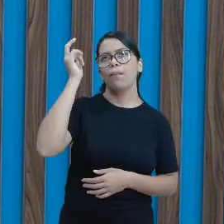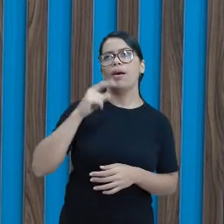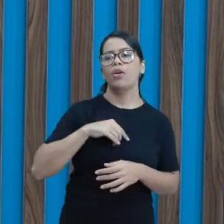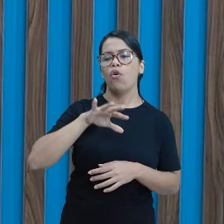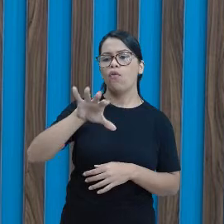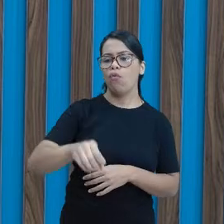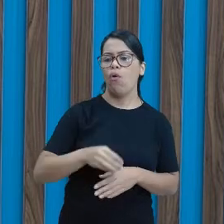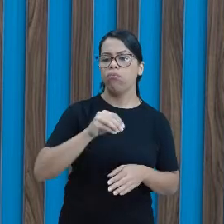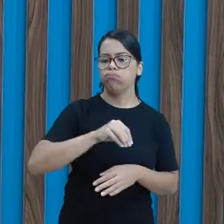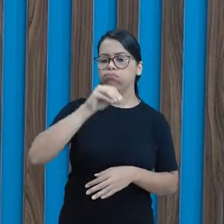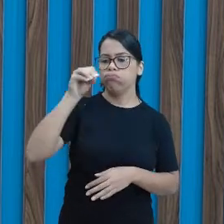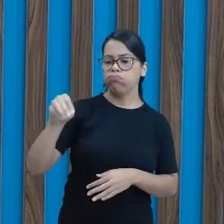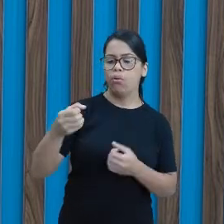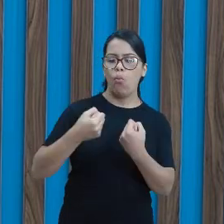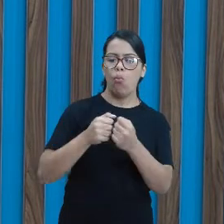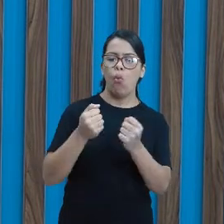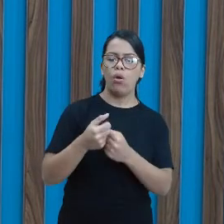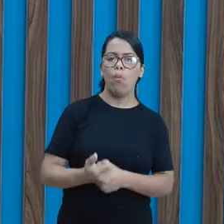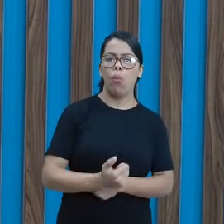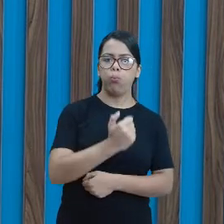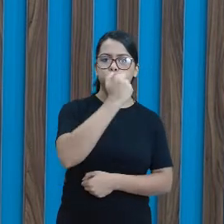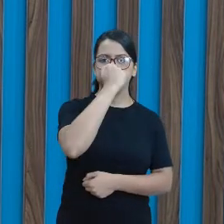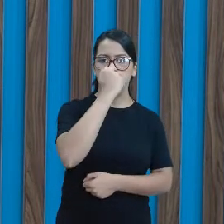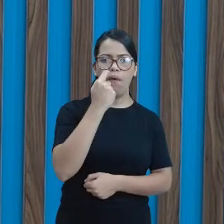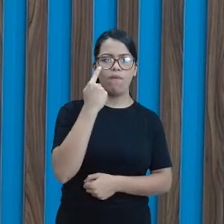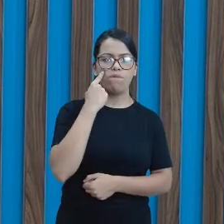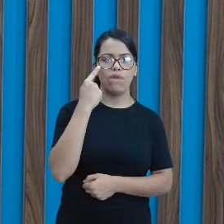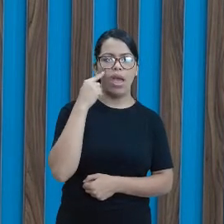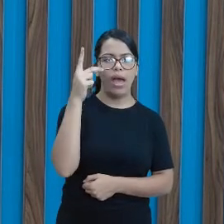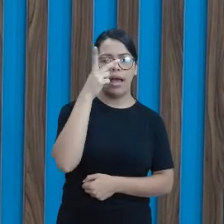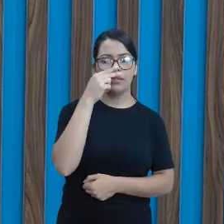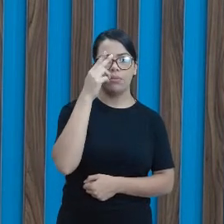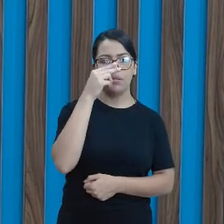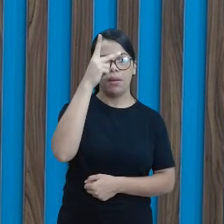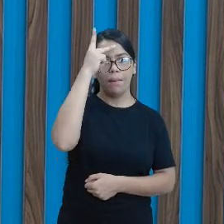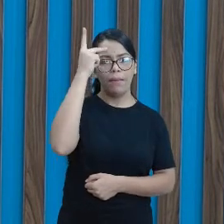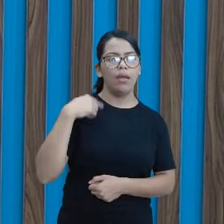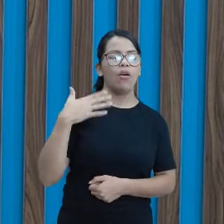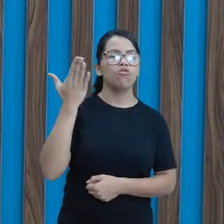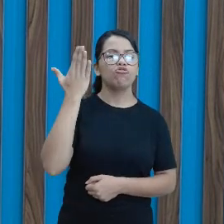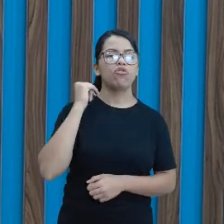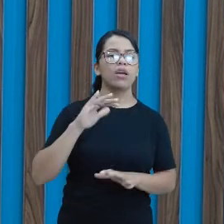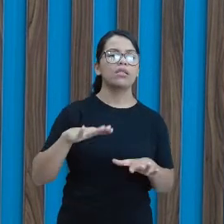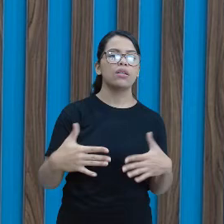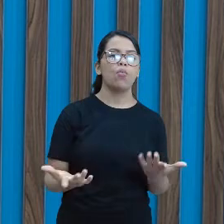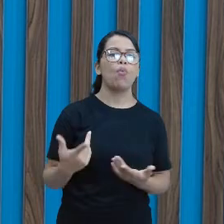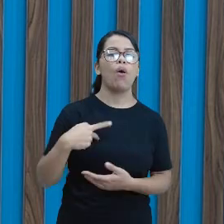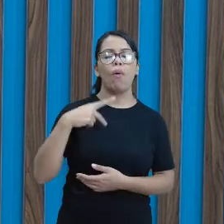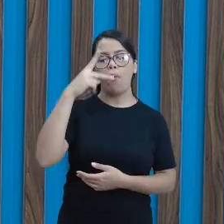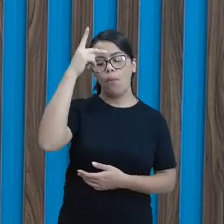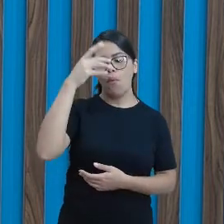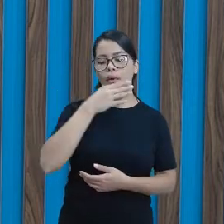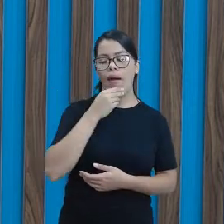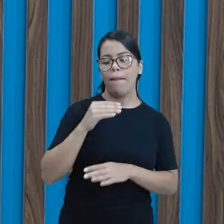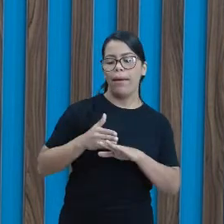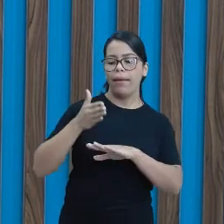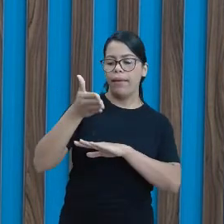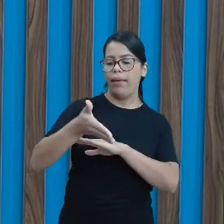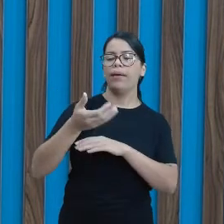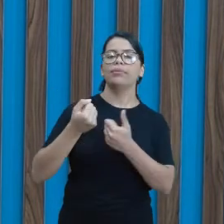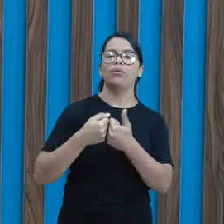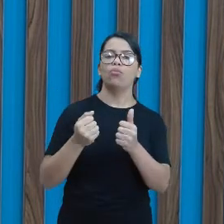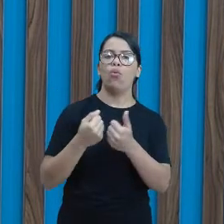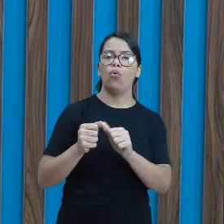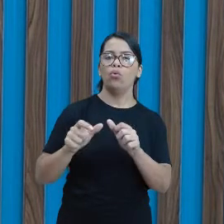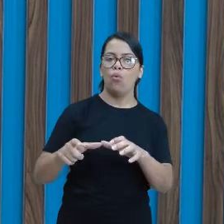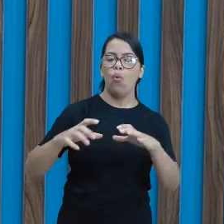lotado, ver as mesmas pessoas, eu já sei que é o rapaz que entra com aquele caixa de som ligado, tocando um passinho no